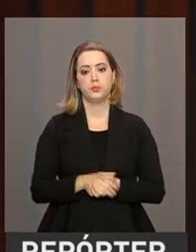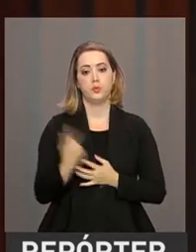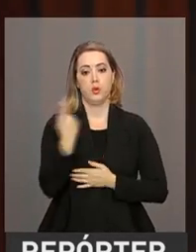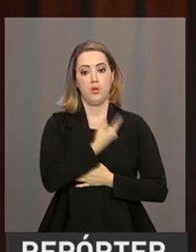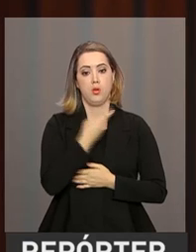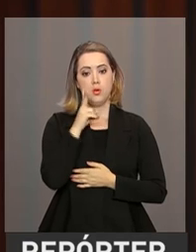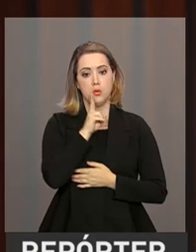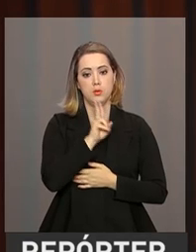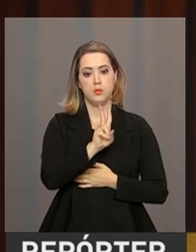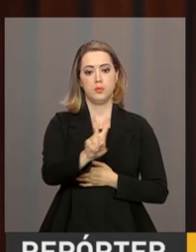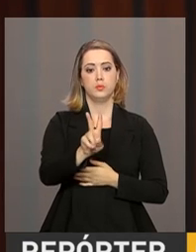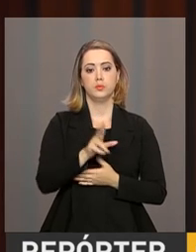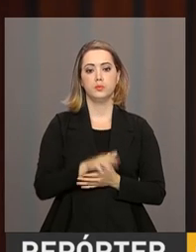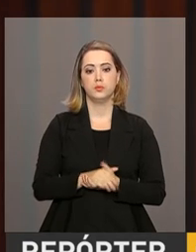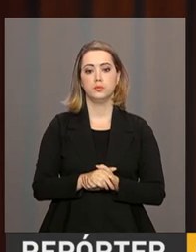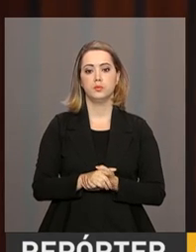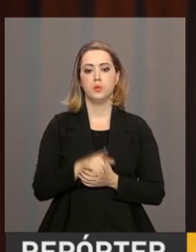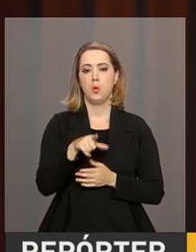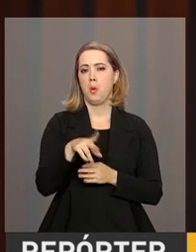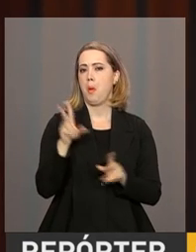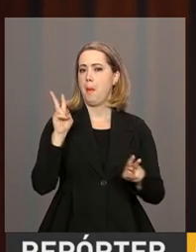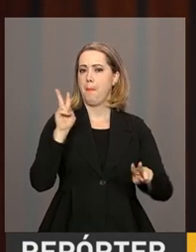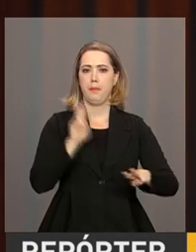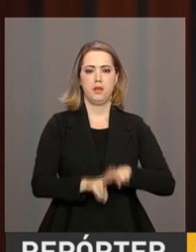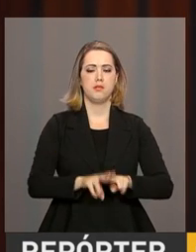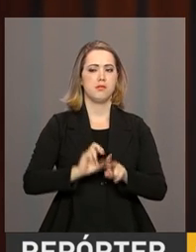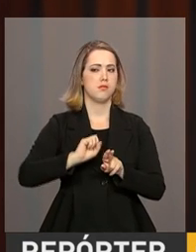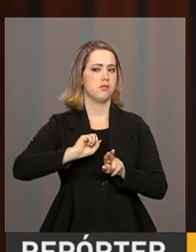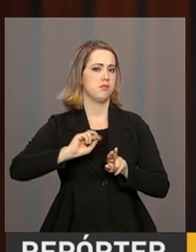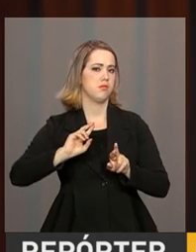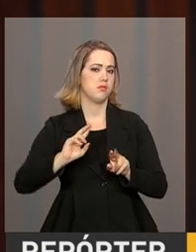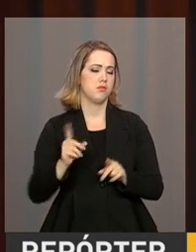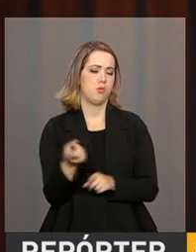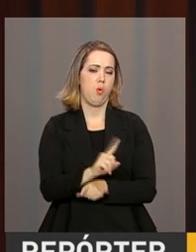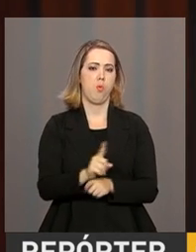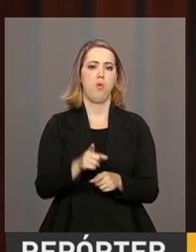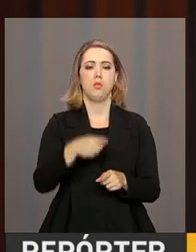verificados, com prisão ou sem prisão de candidatos,